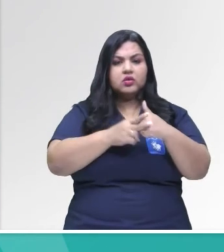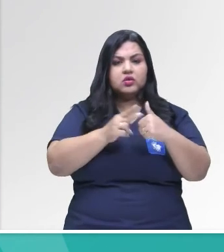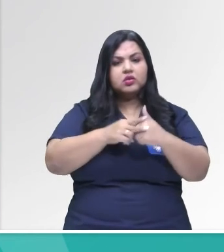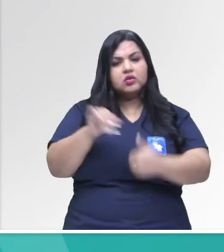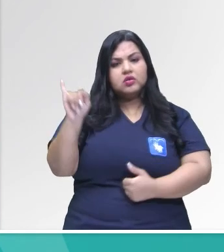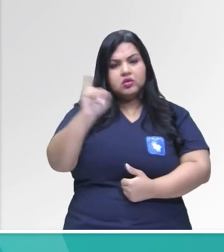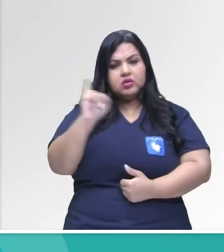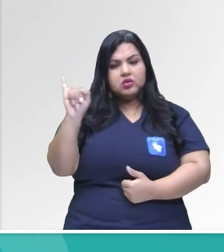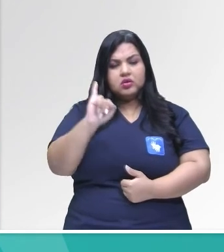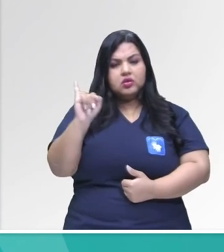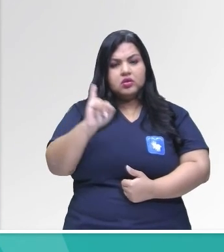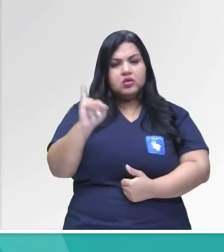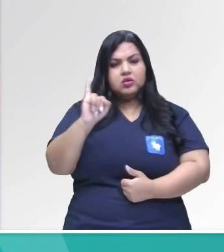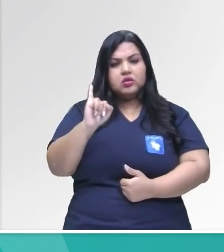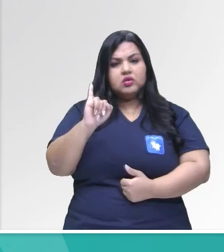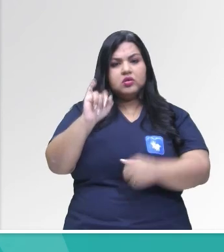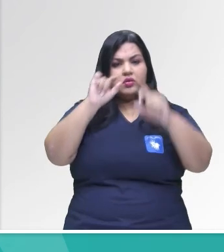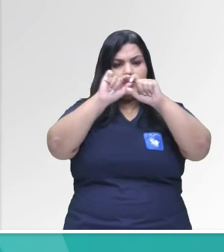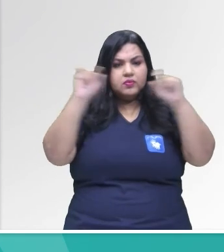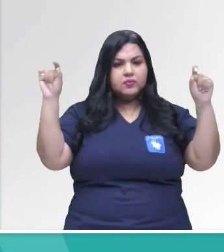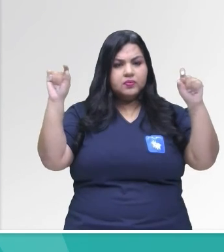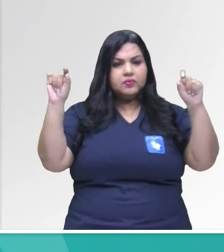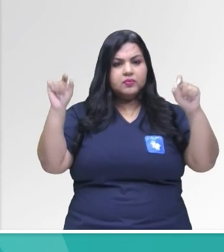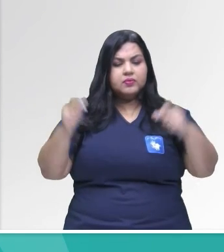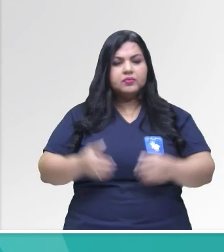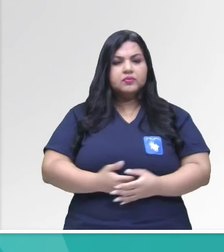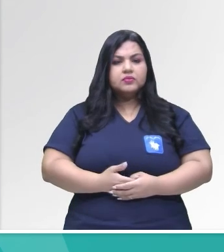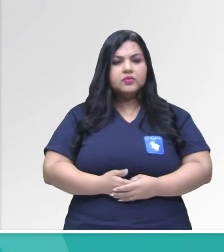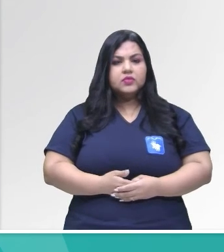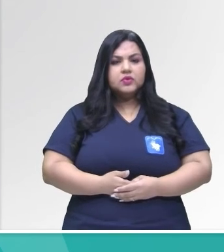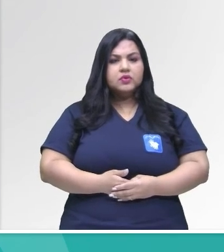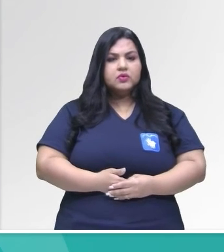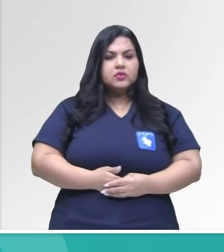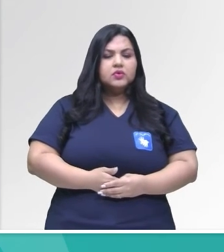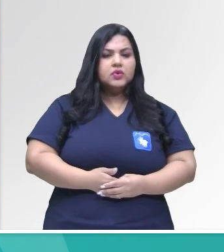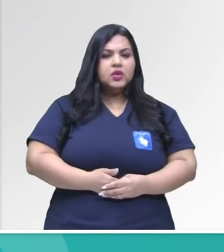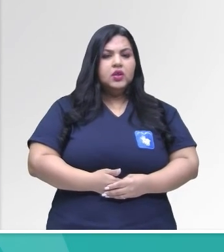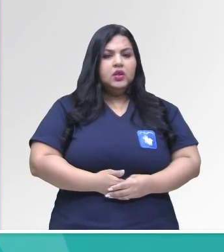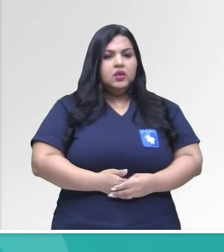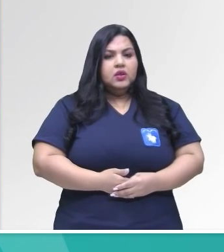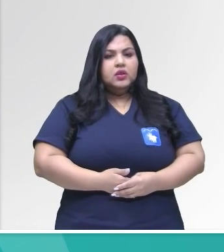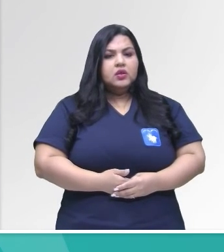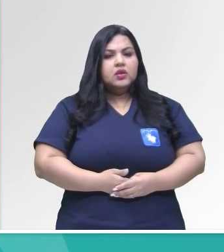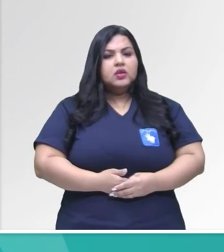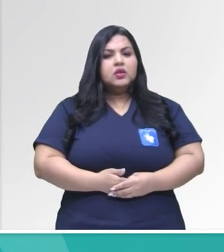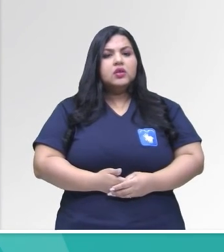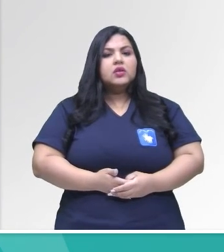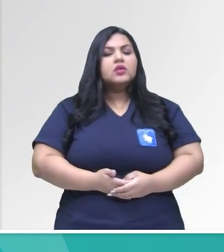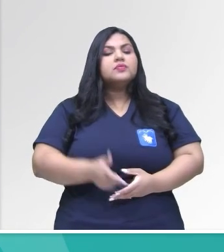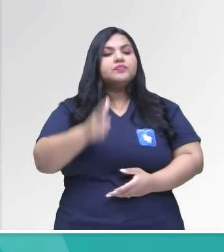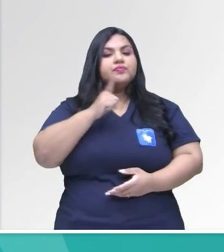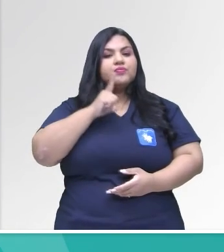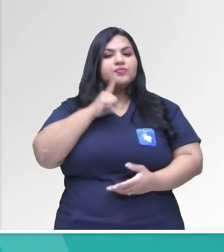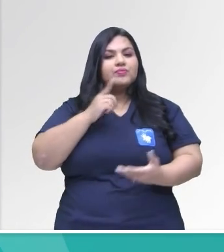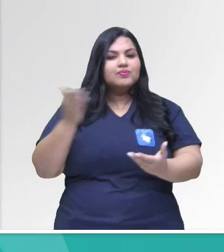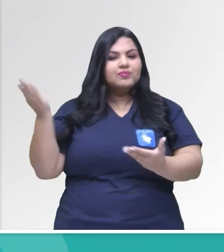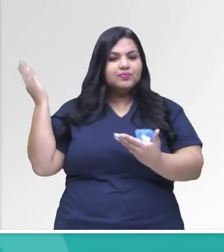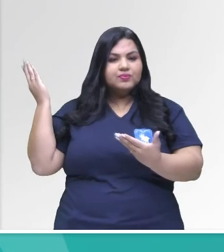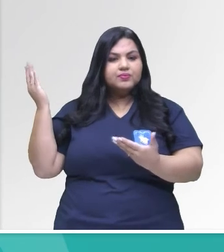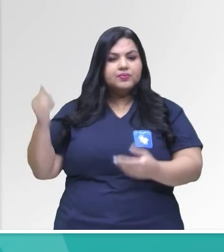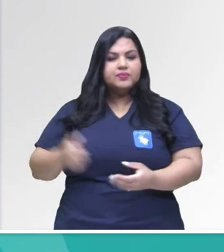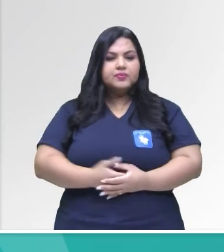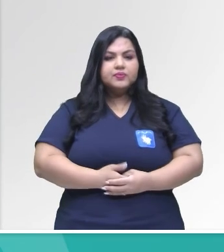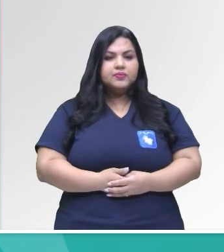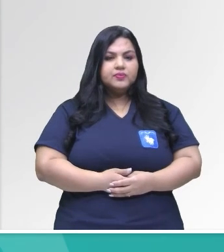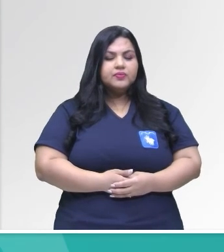irregulares para as orações. Pay attention. Eu tenho I was left.